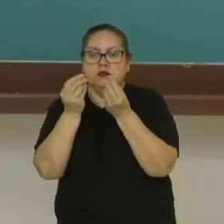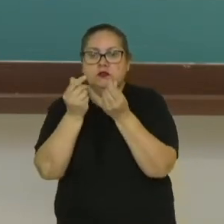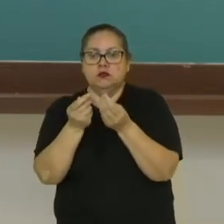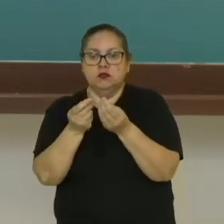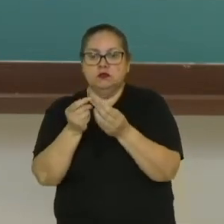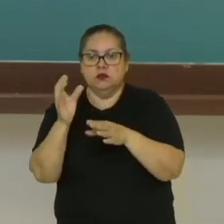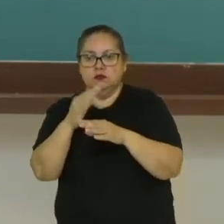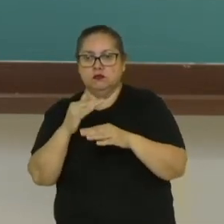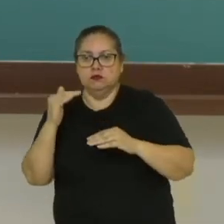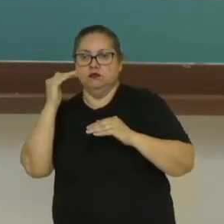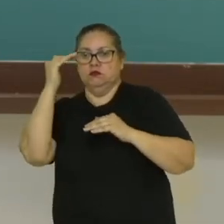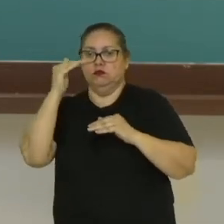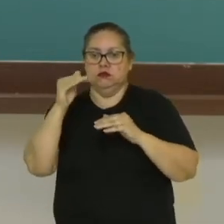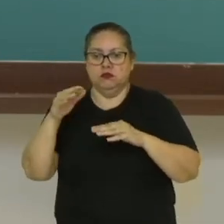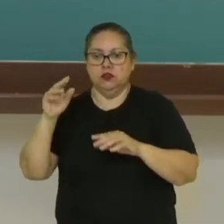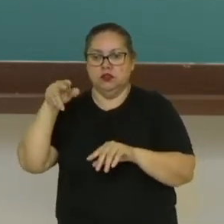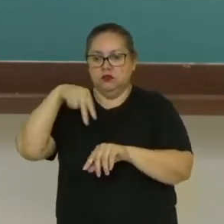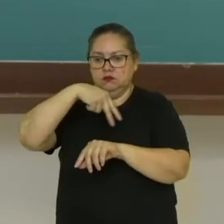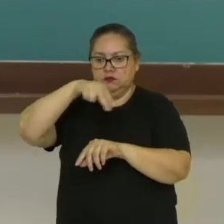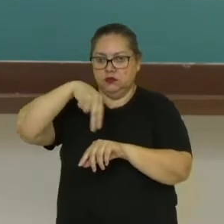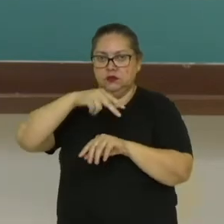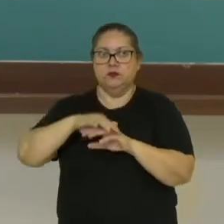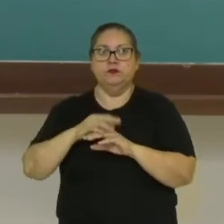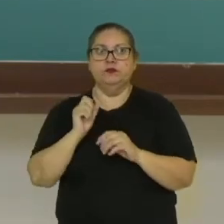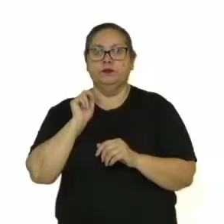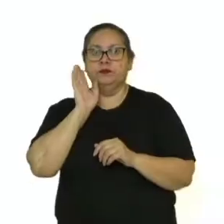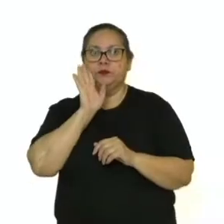a soberania nacional. Legal?